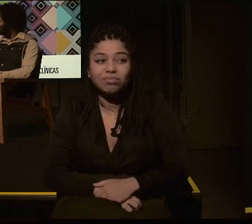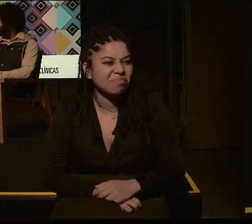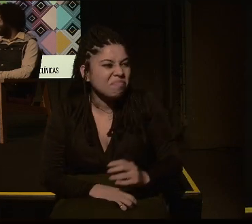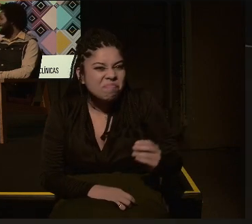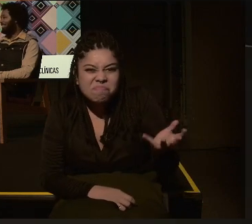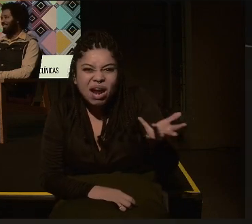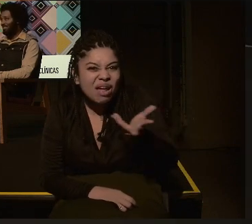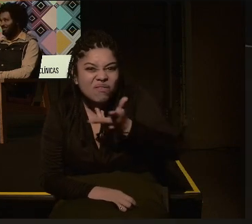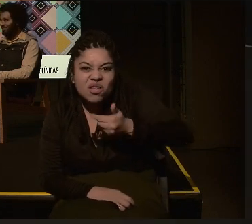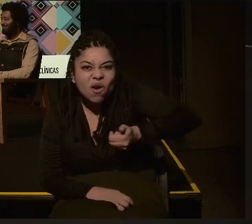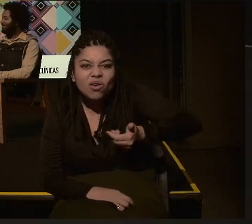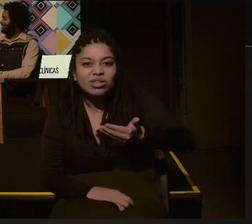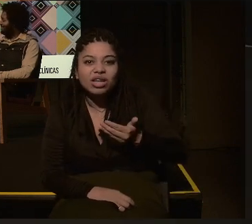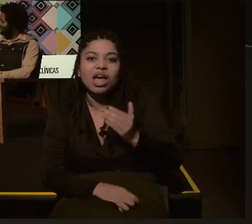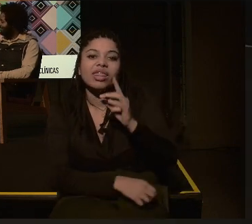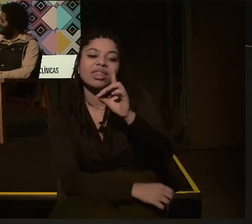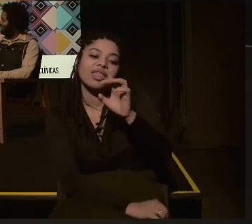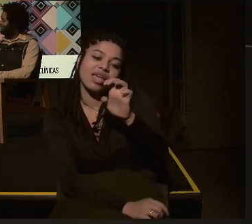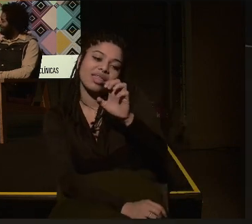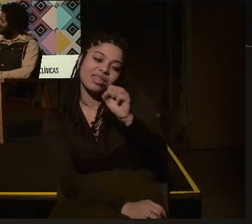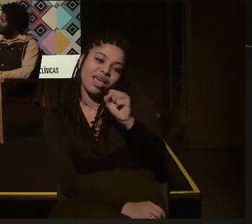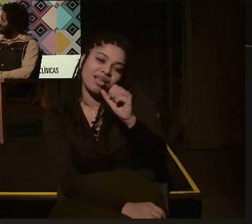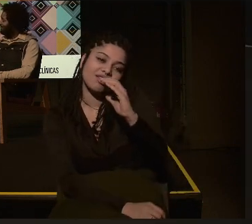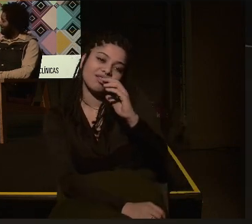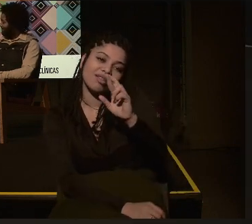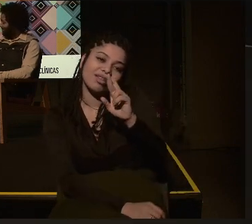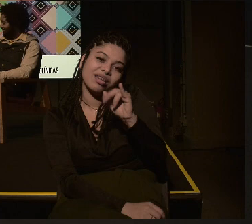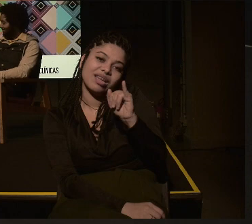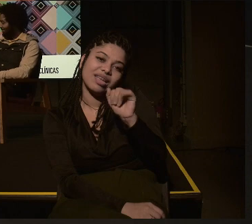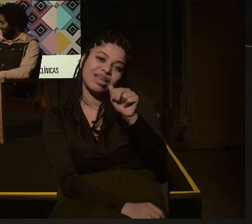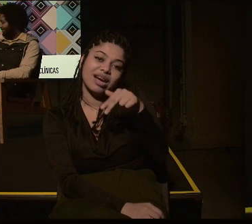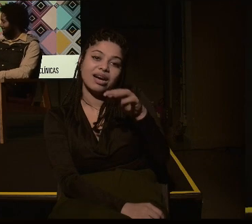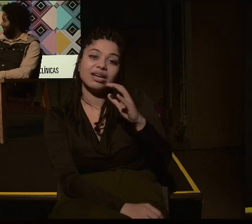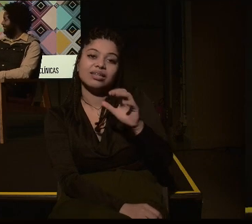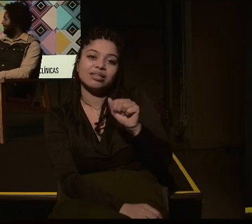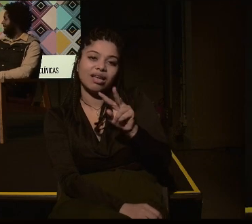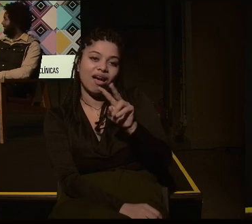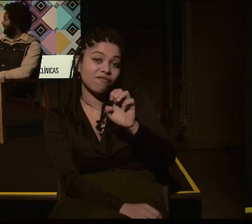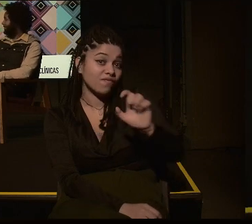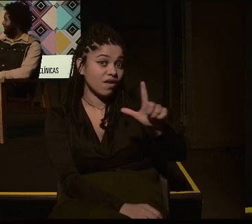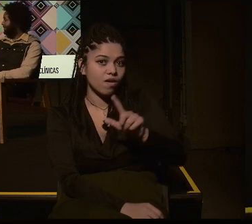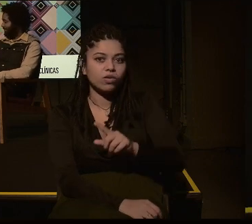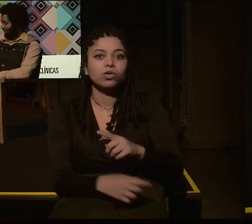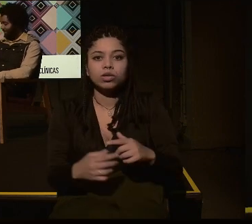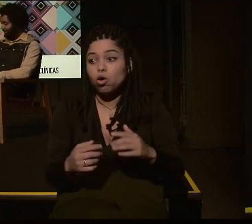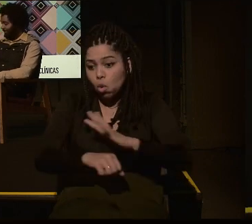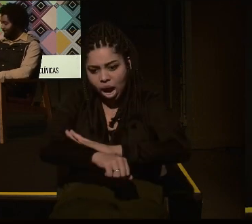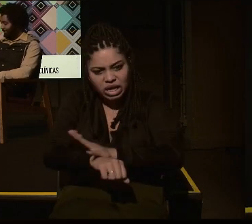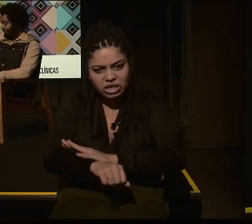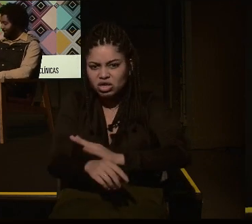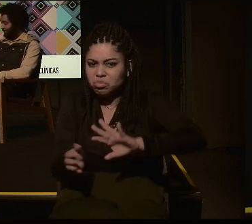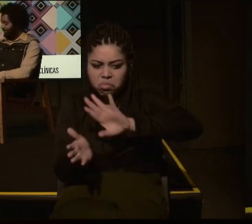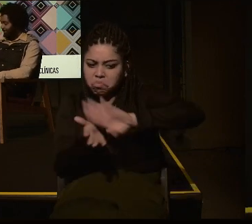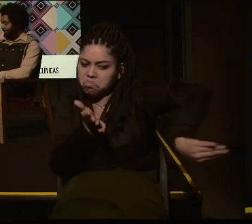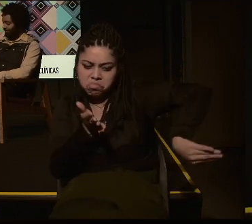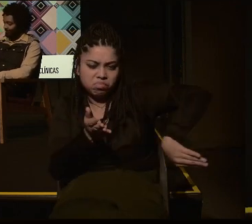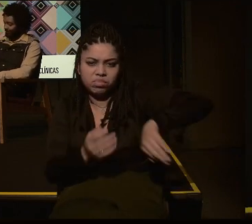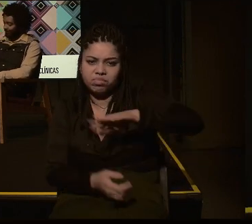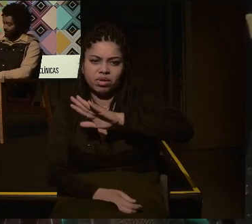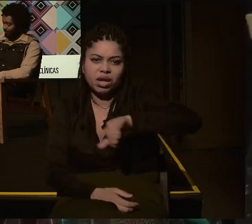Genial, né? E o racismo, ele é descriançável. Ele impede o